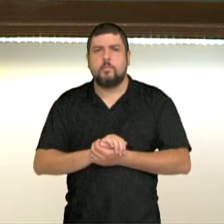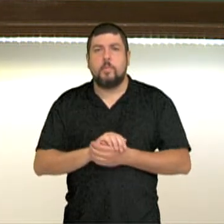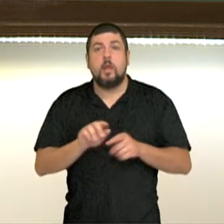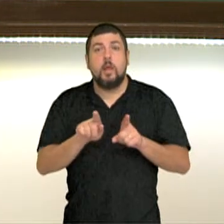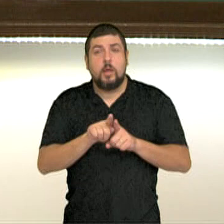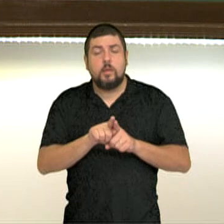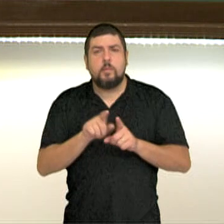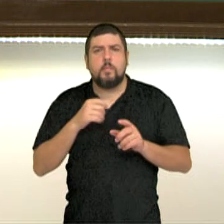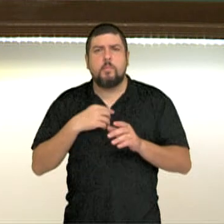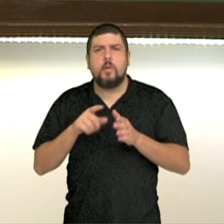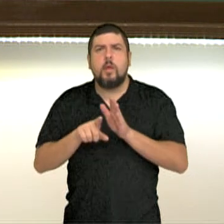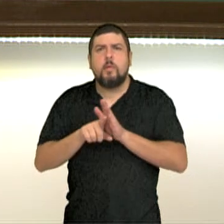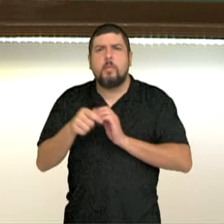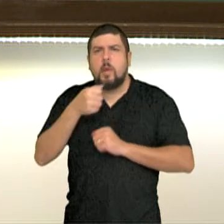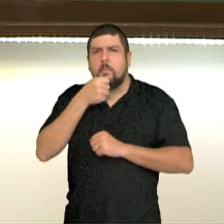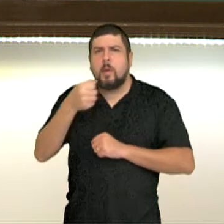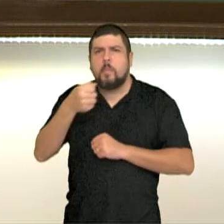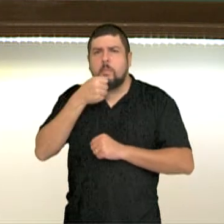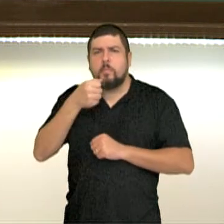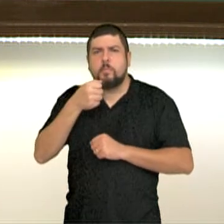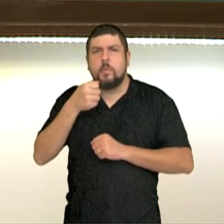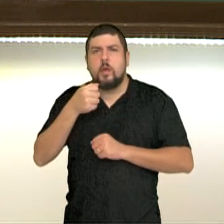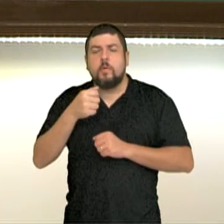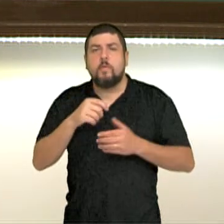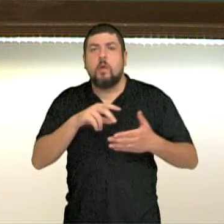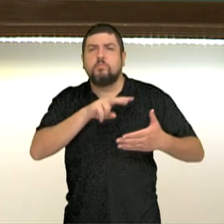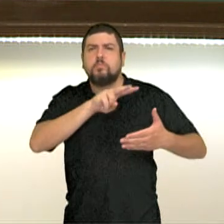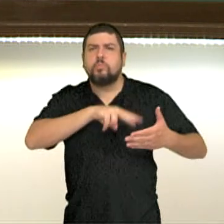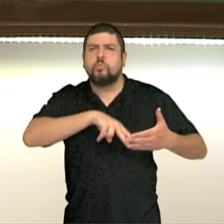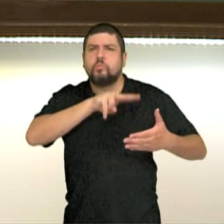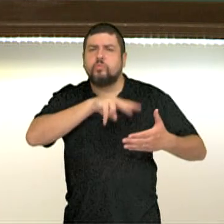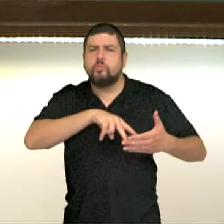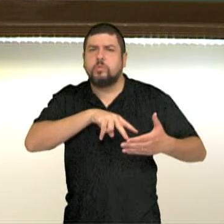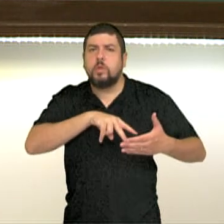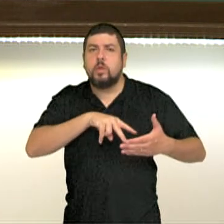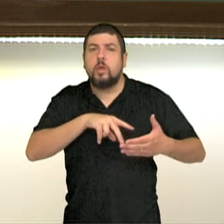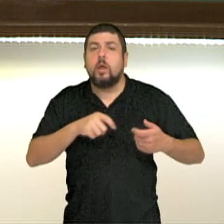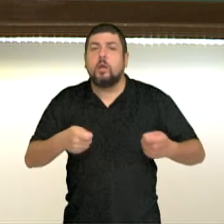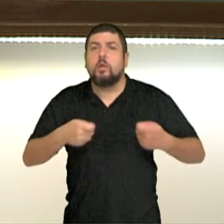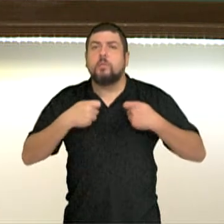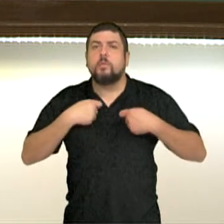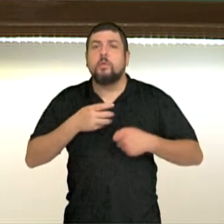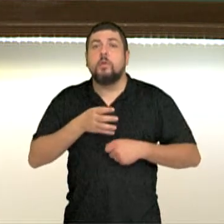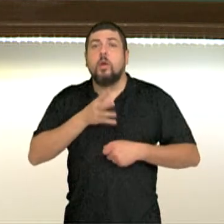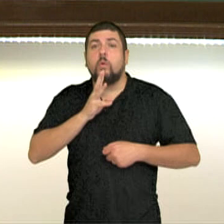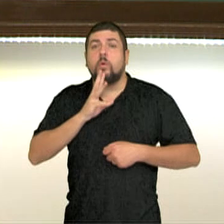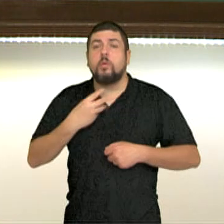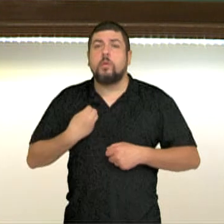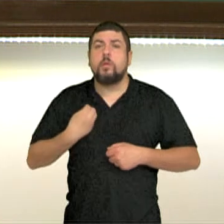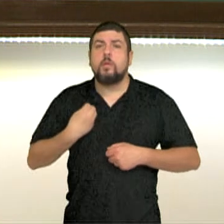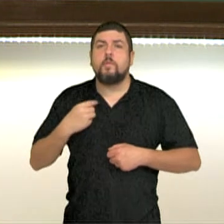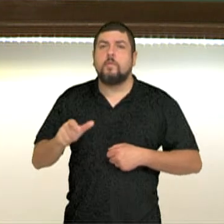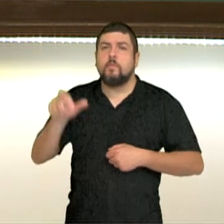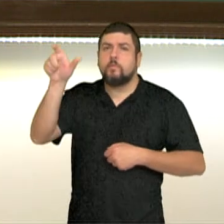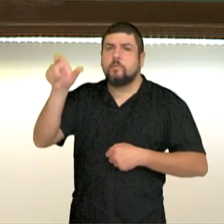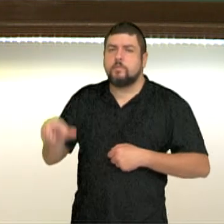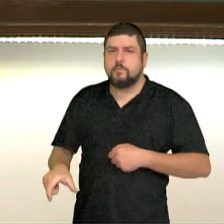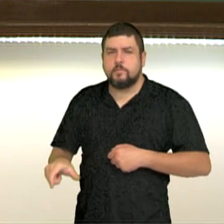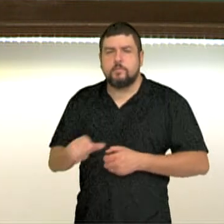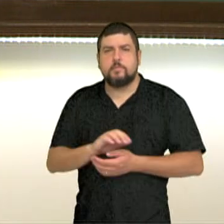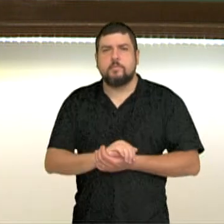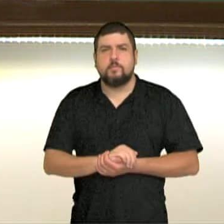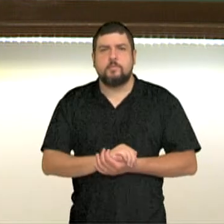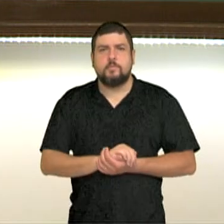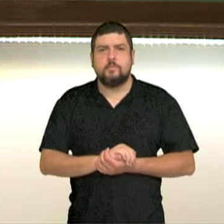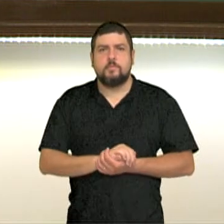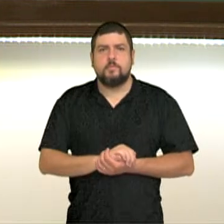é que através da entrevista a gente fica sabendo mais a respeito daquela pessoa que está sendo entrevistada. Aqui